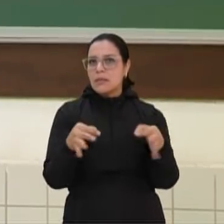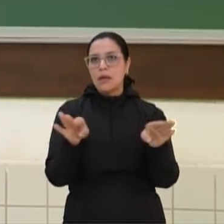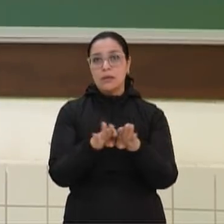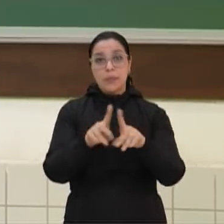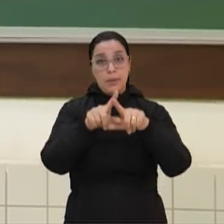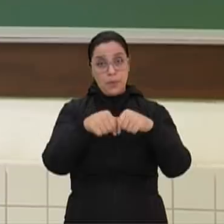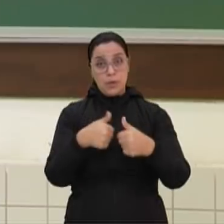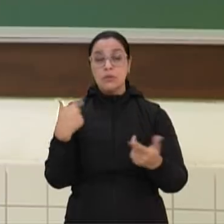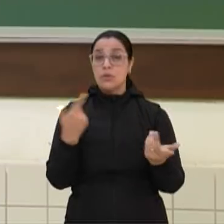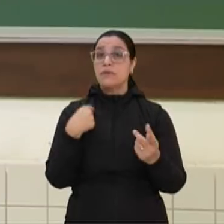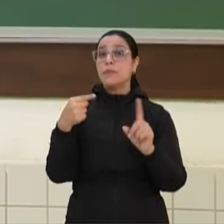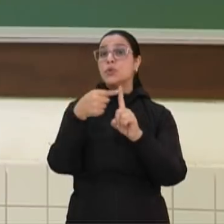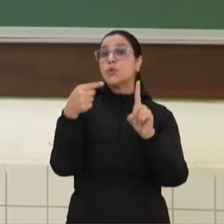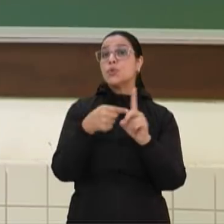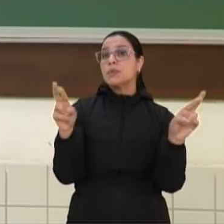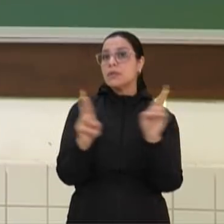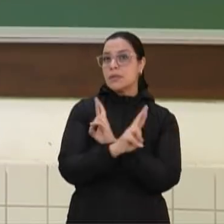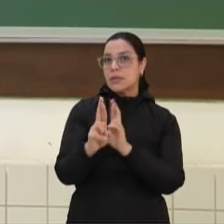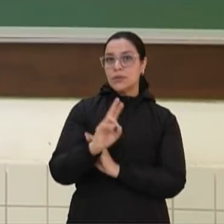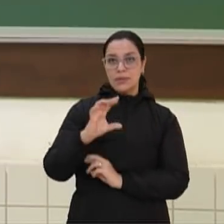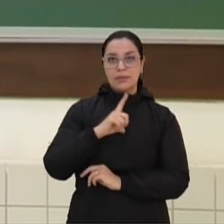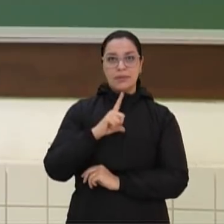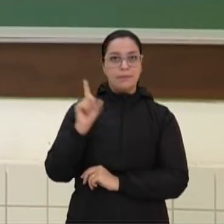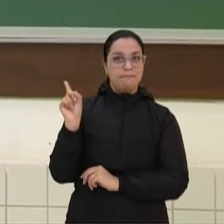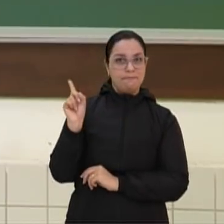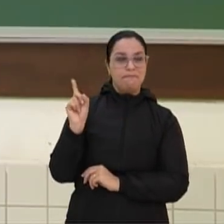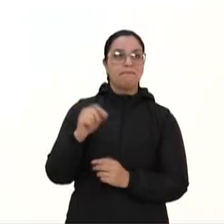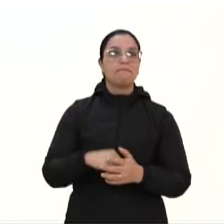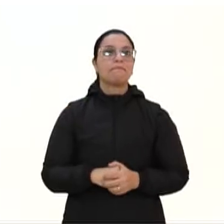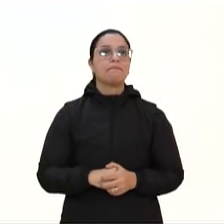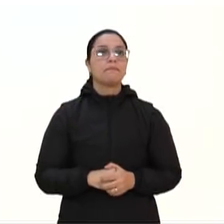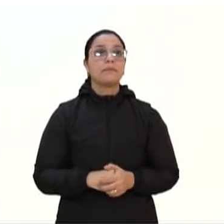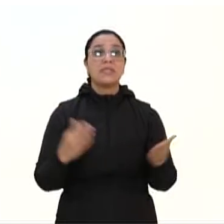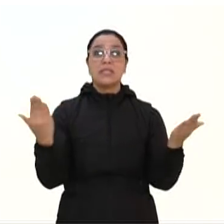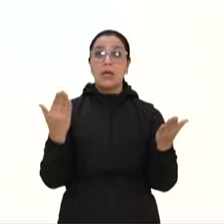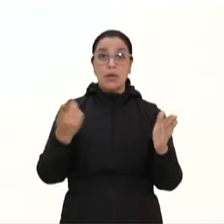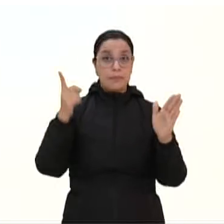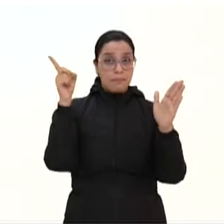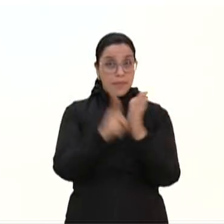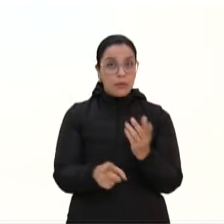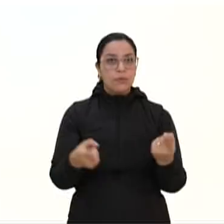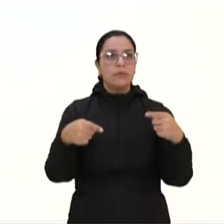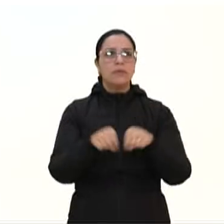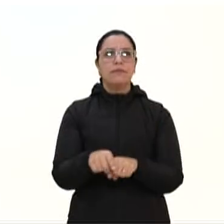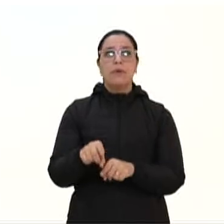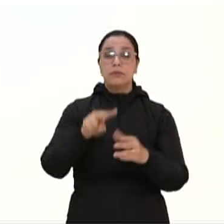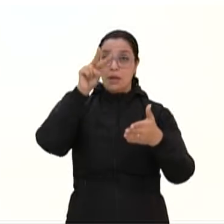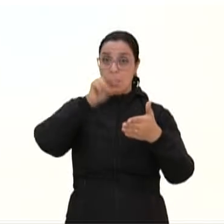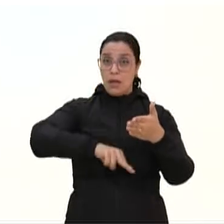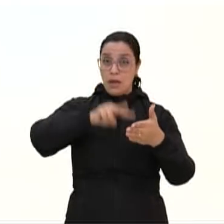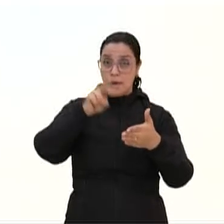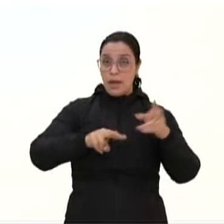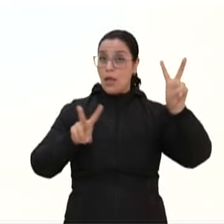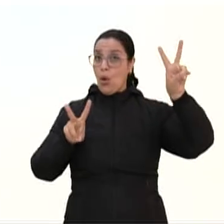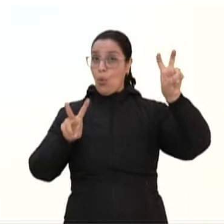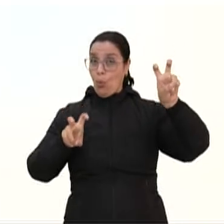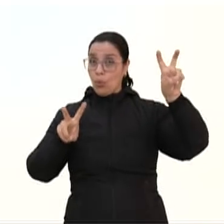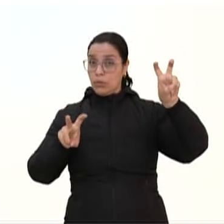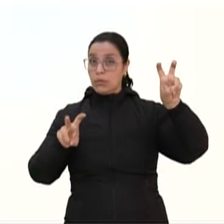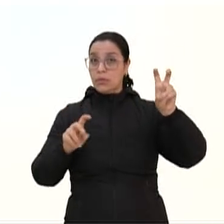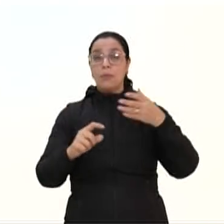estruturas tão, que, tanto e várias outras. Depende muito do contexto. Não apenas eu vou colocar um que